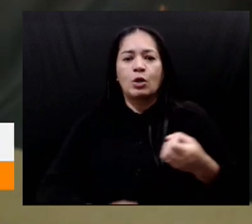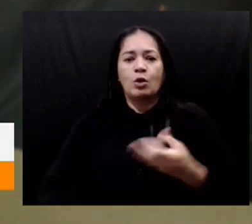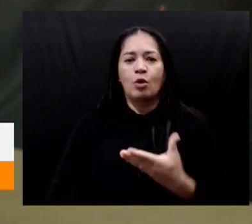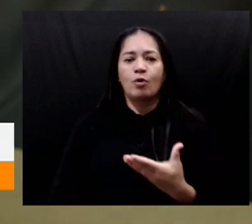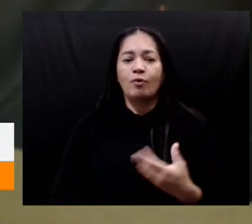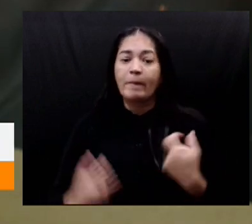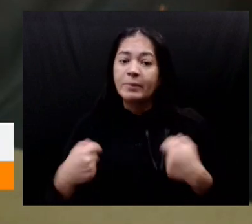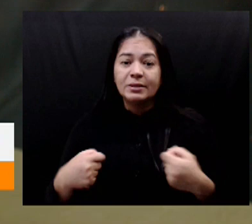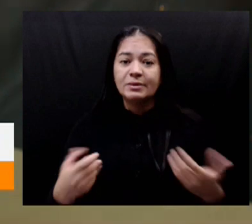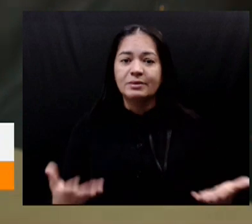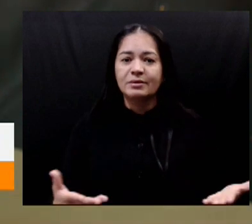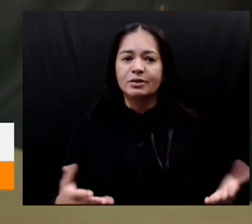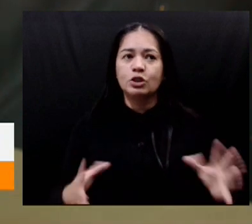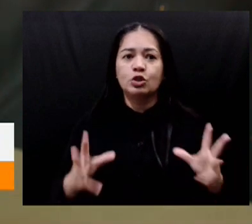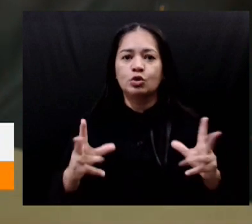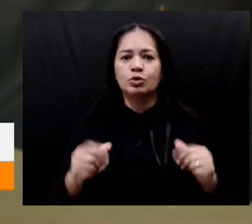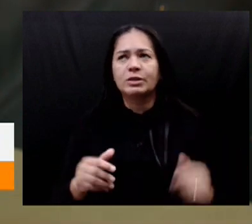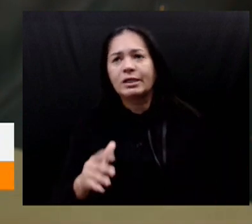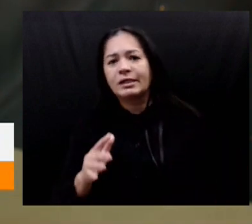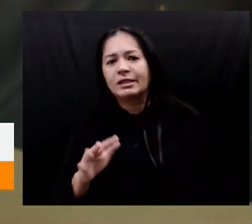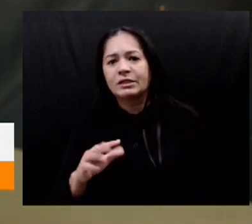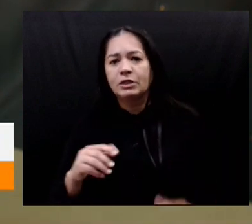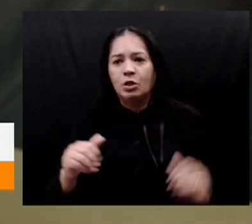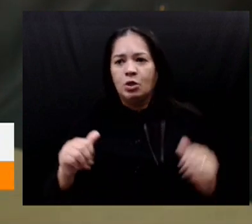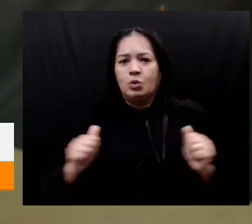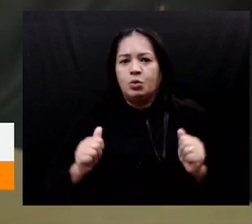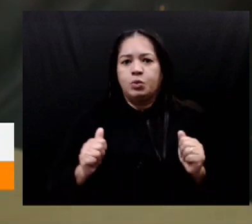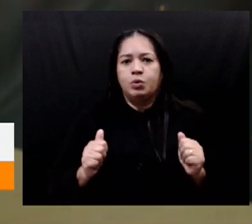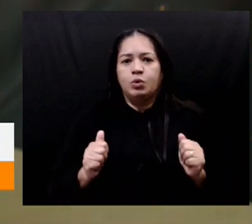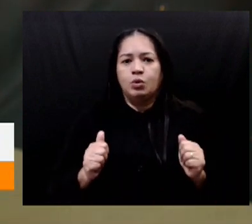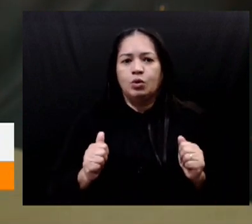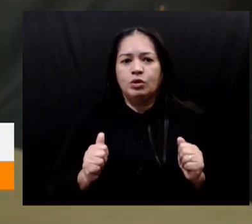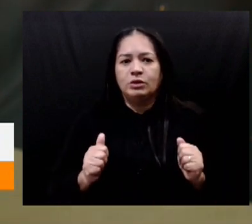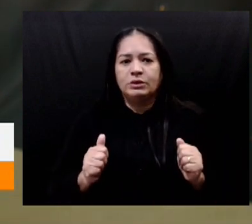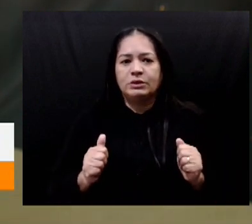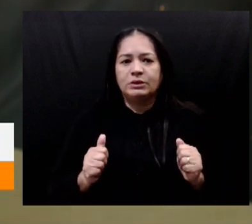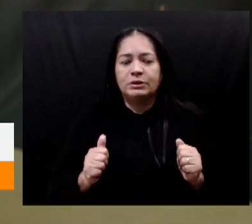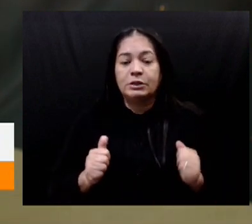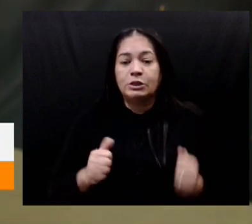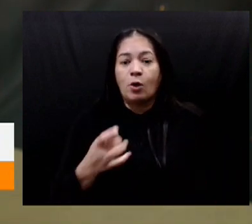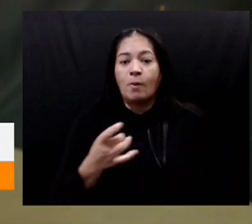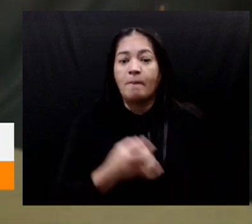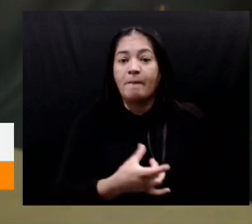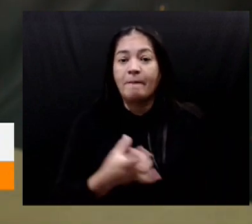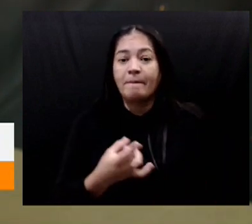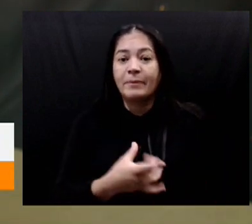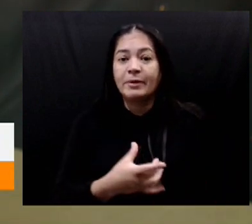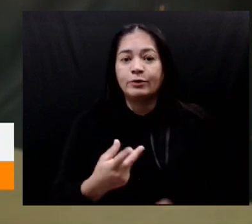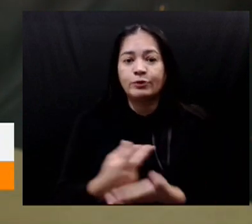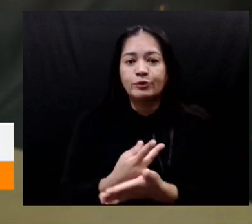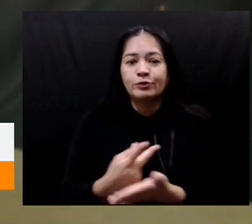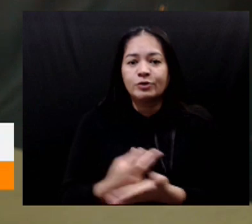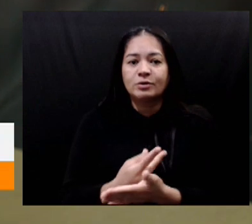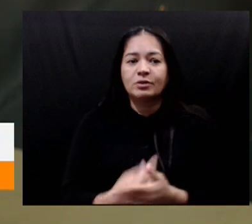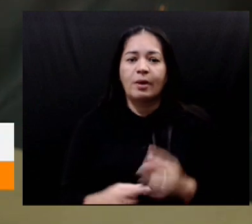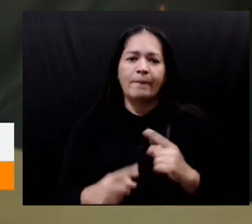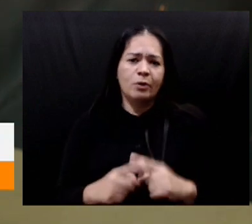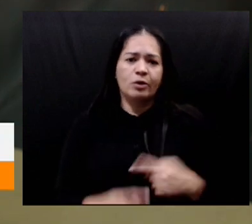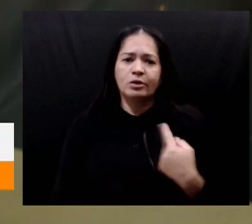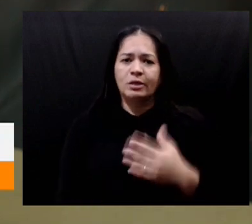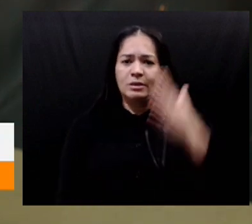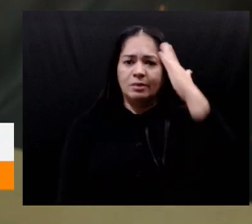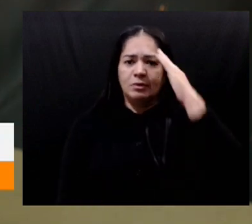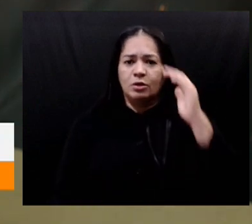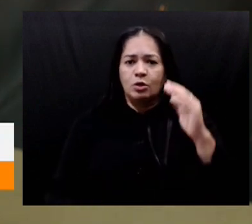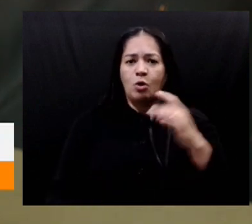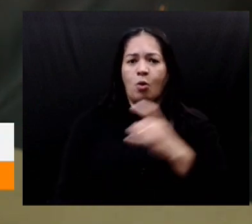de repente nos trava e nos leva a esse medo de fracassar, porque a gente sabe que o medo paralisa e quando a gente